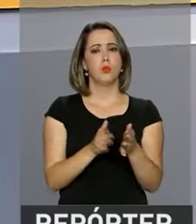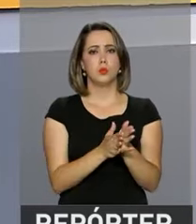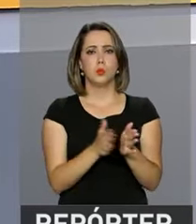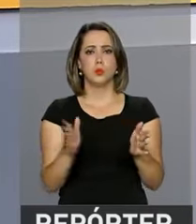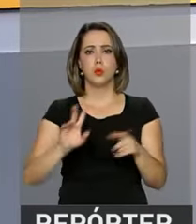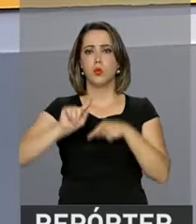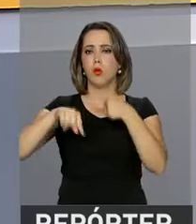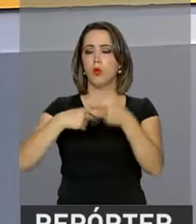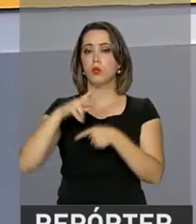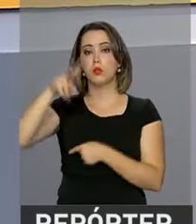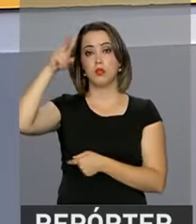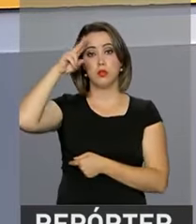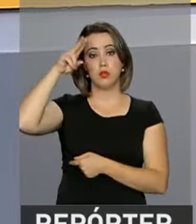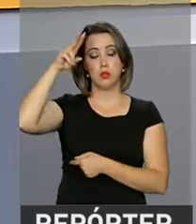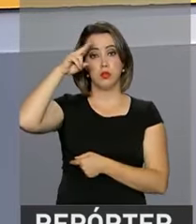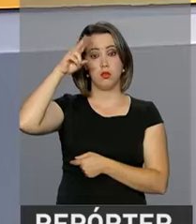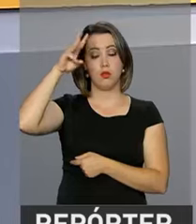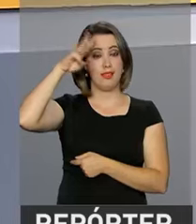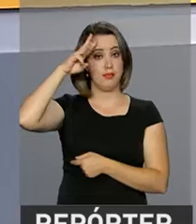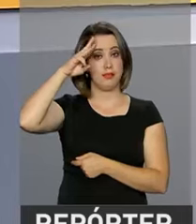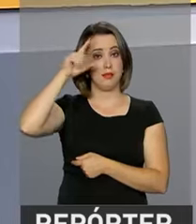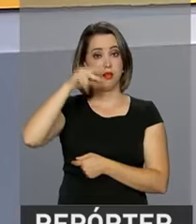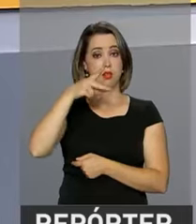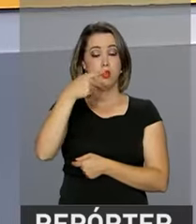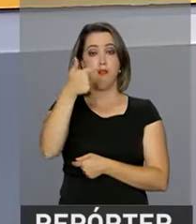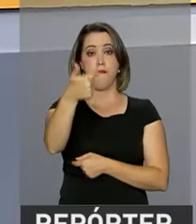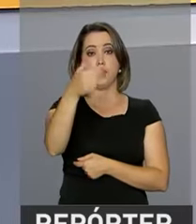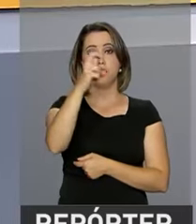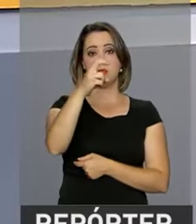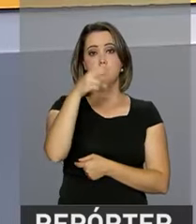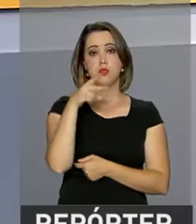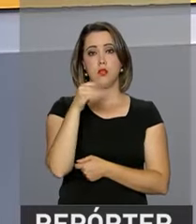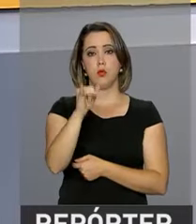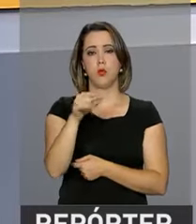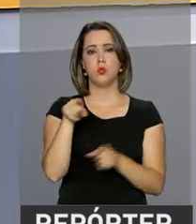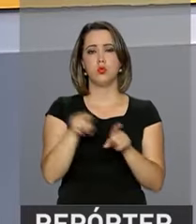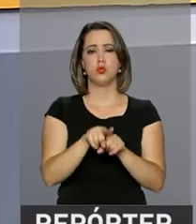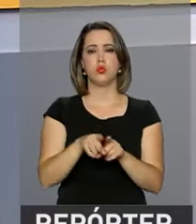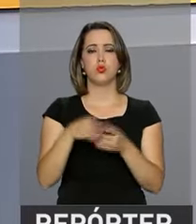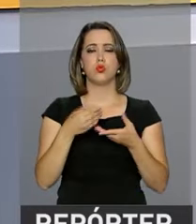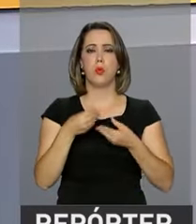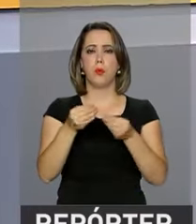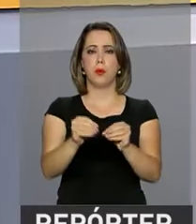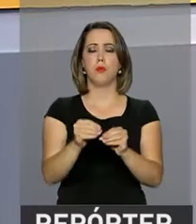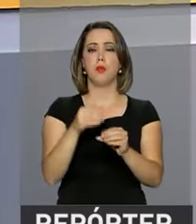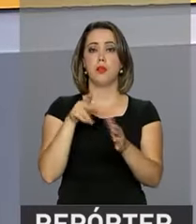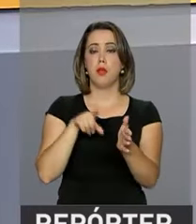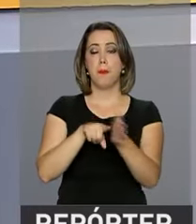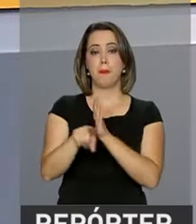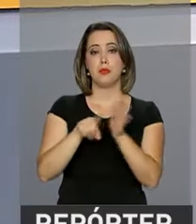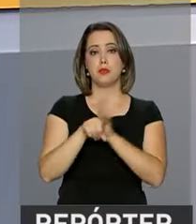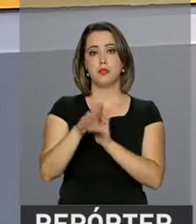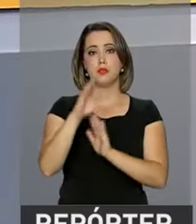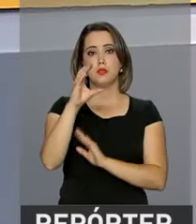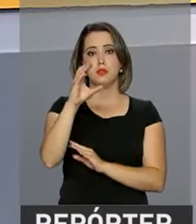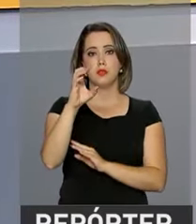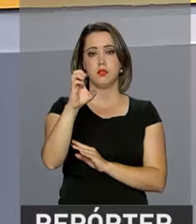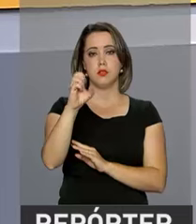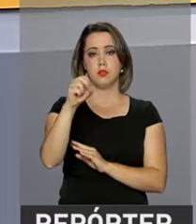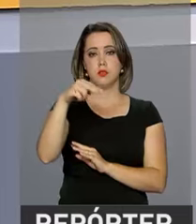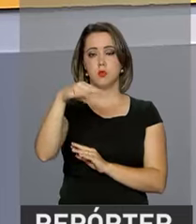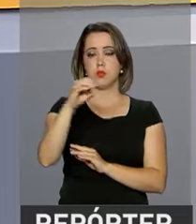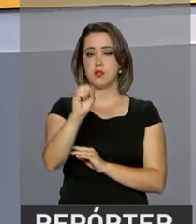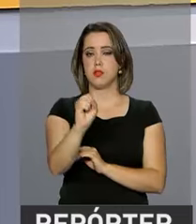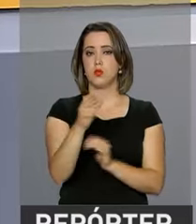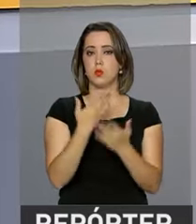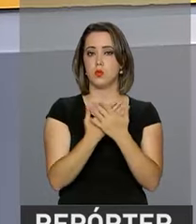para a próxima terça-feira, dia 25, o prazo para envio de dados do censo escolar. Quem traz mais informações é o repórter